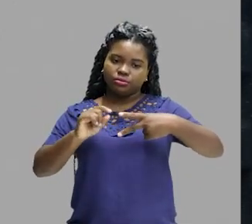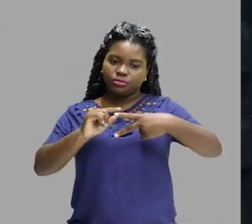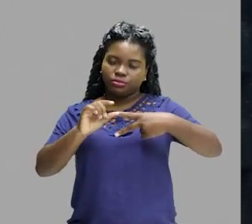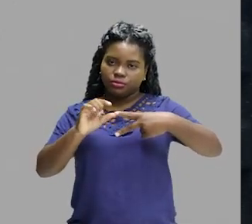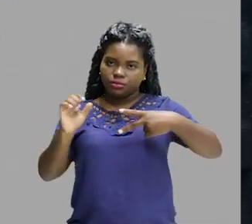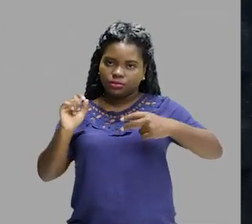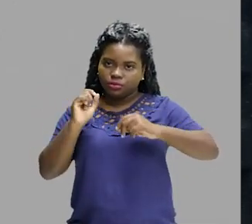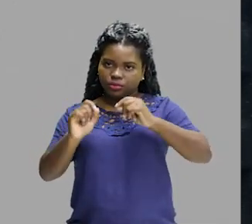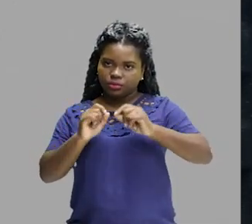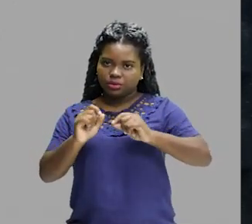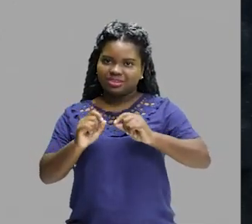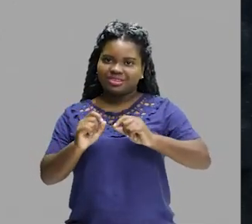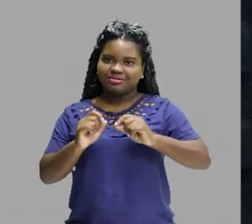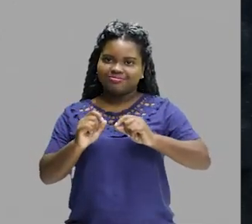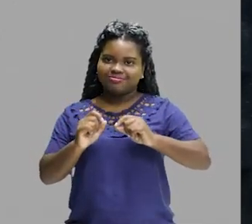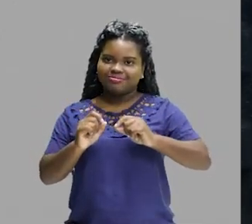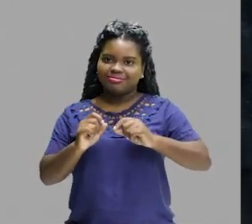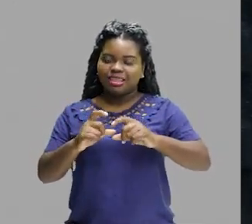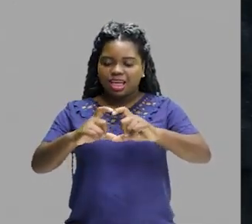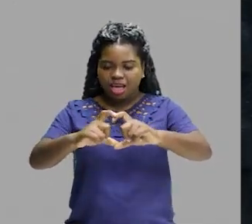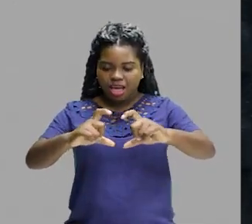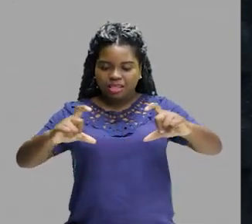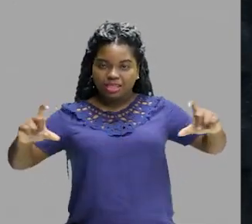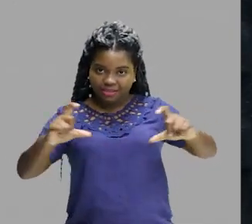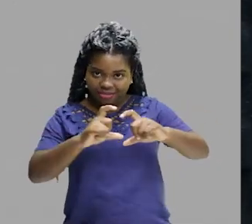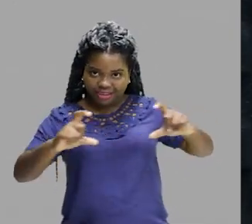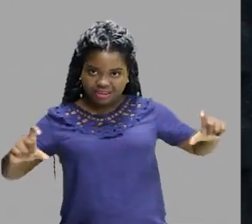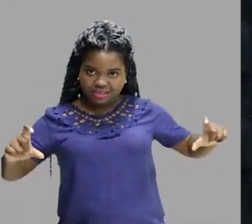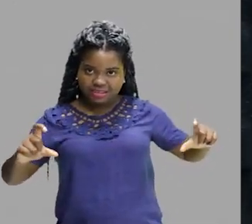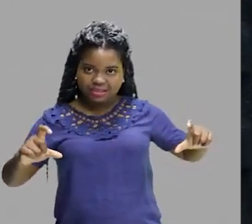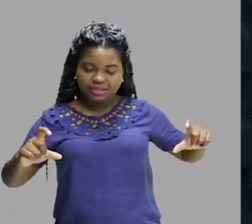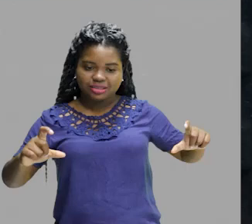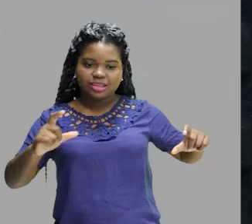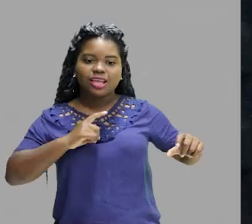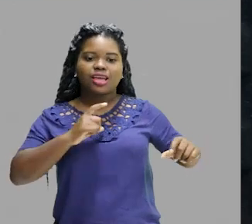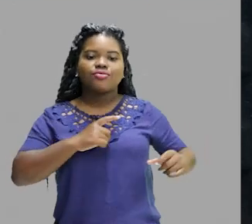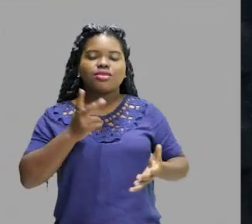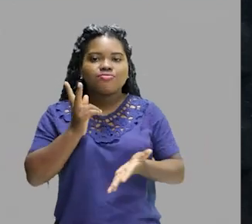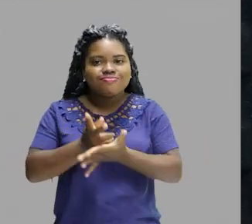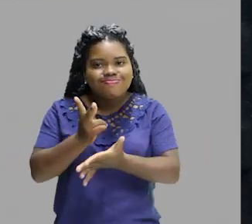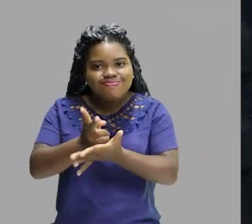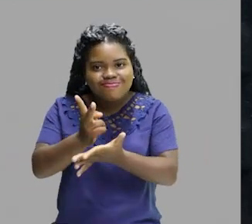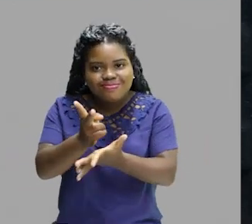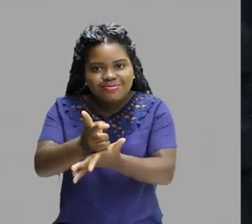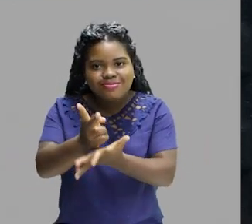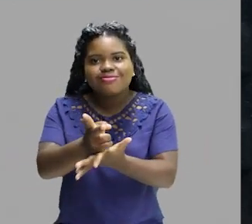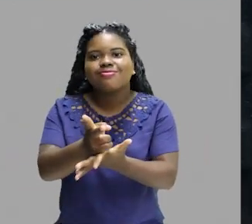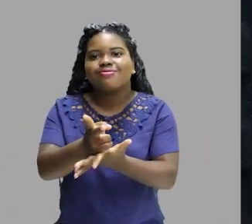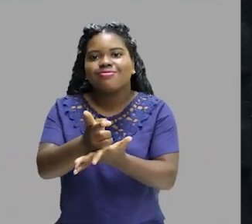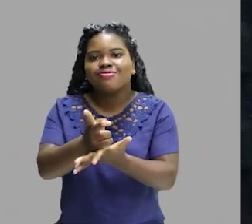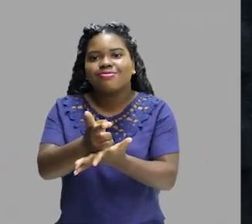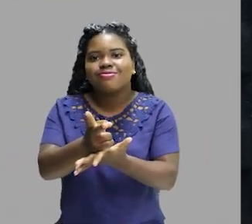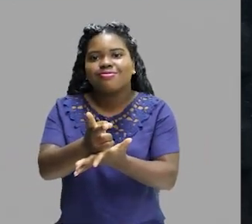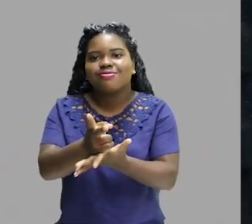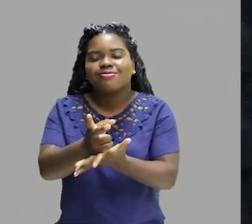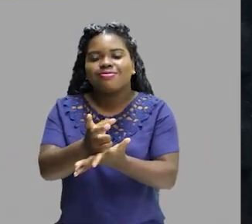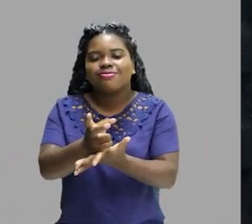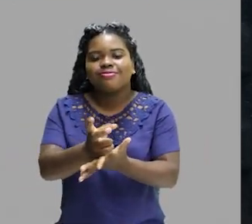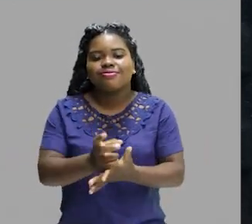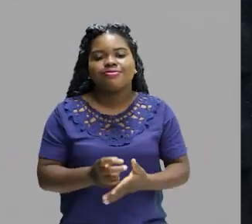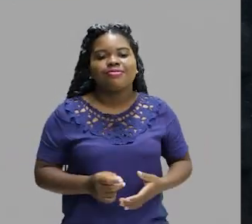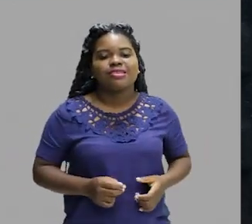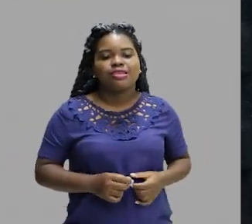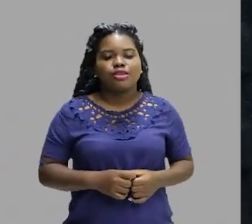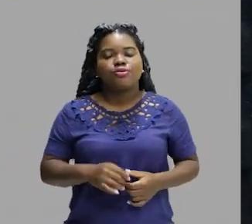uma ação duradoura. Algo, né, que vai durar por algum tempo. Então, eu tenho aqui como